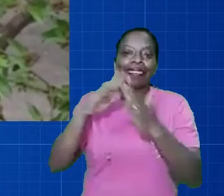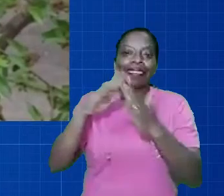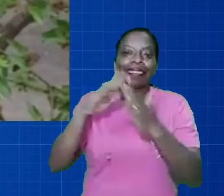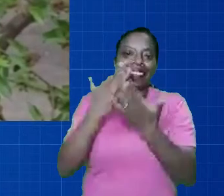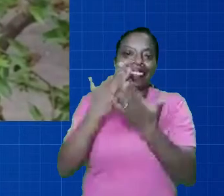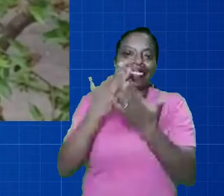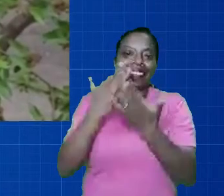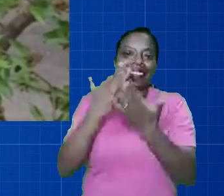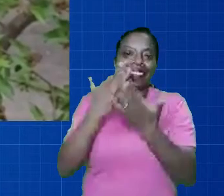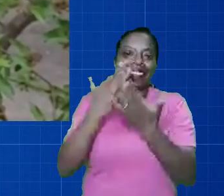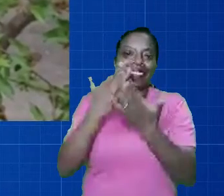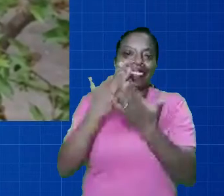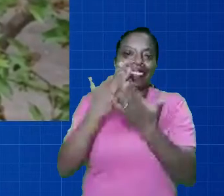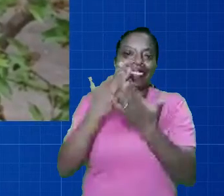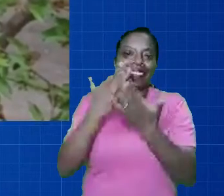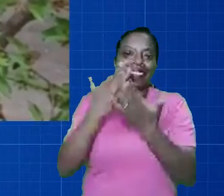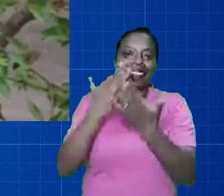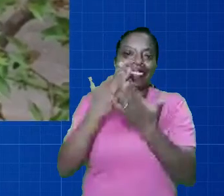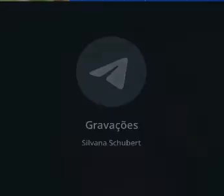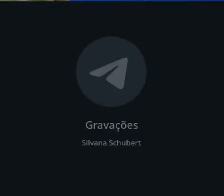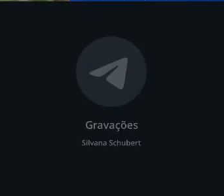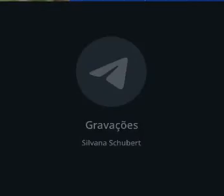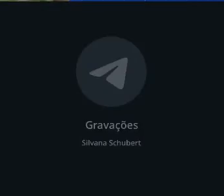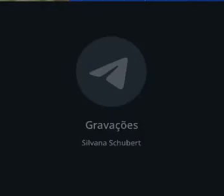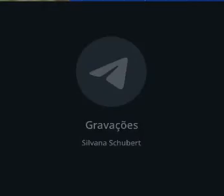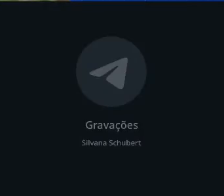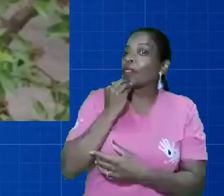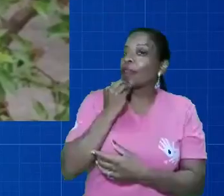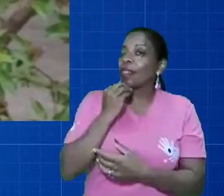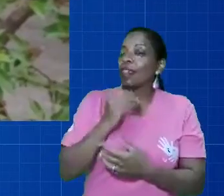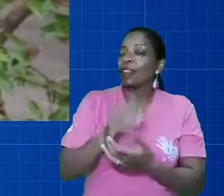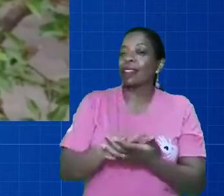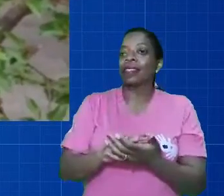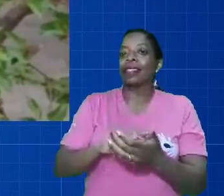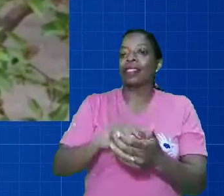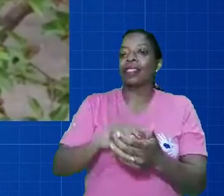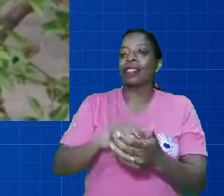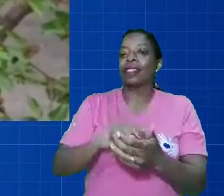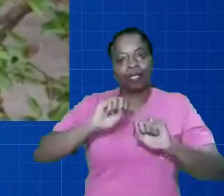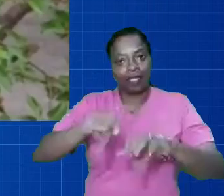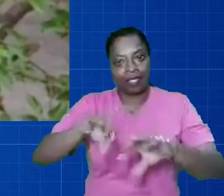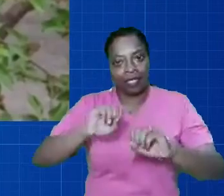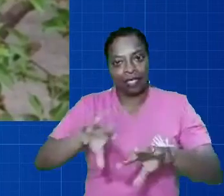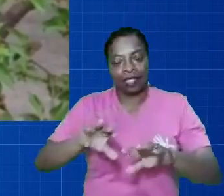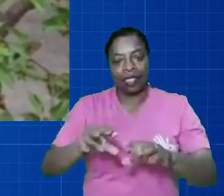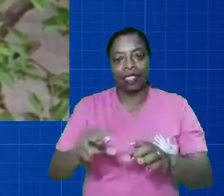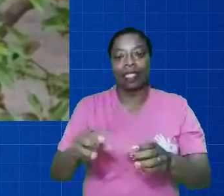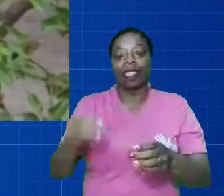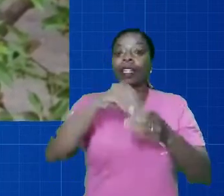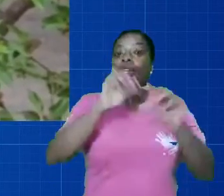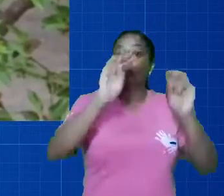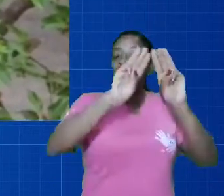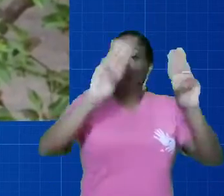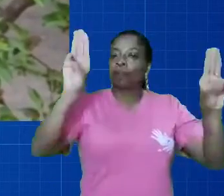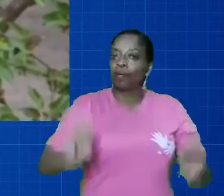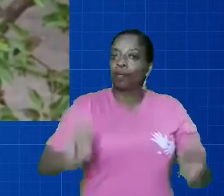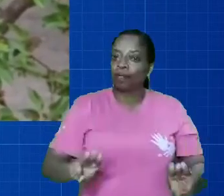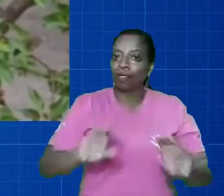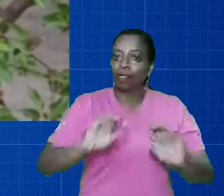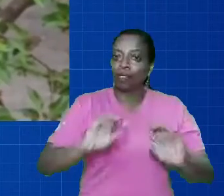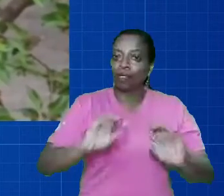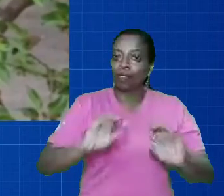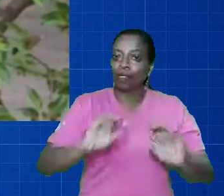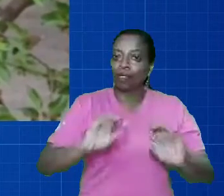convidada para trabalhar na oficina de arte lá no museu, no Parque Cachoeira. E foi uma experiência maravilhosa,